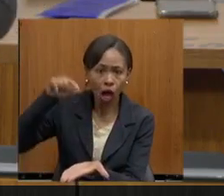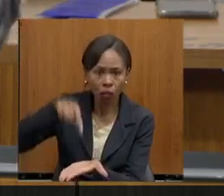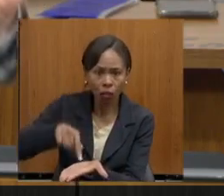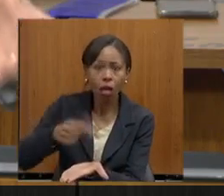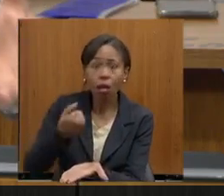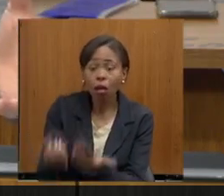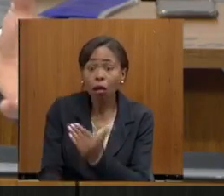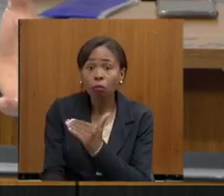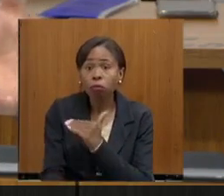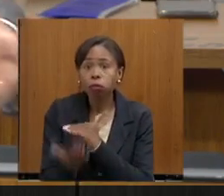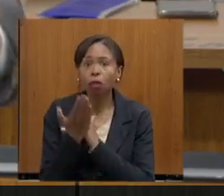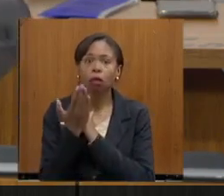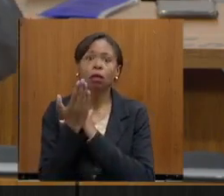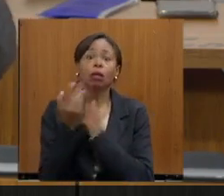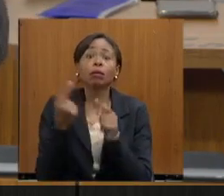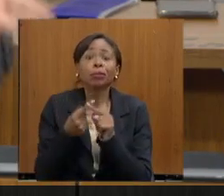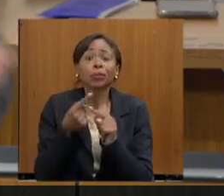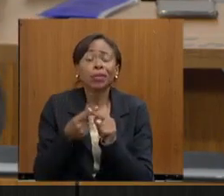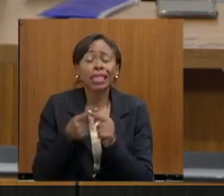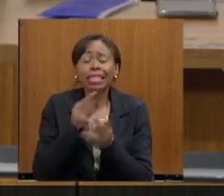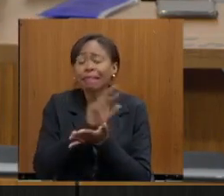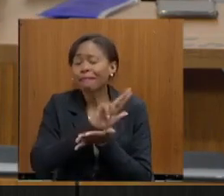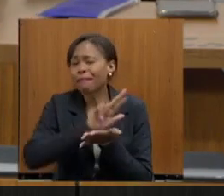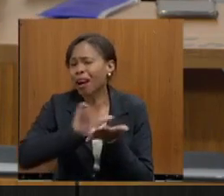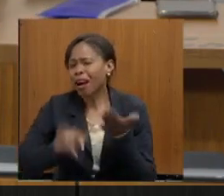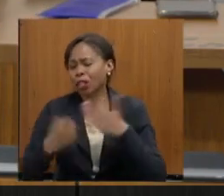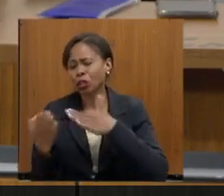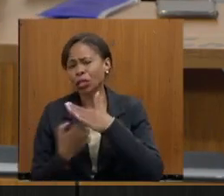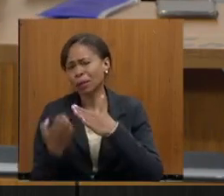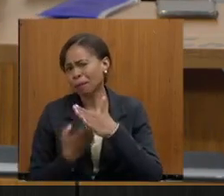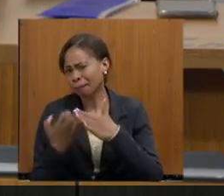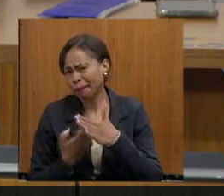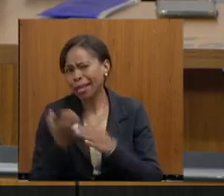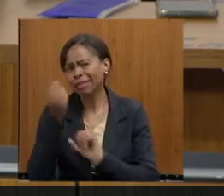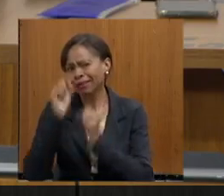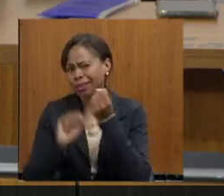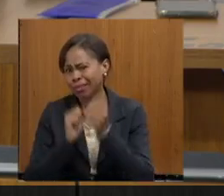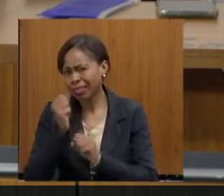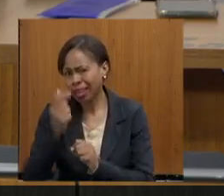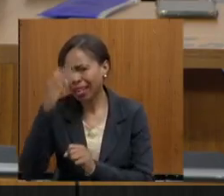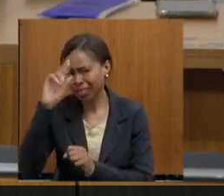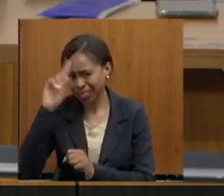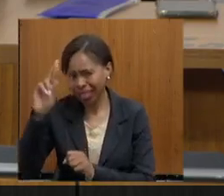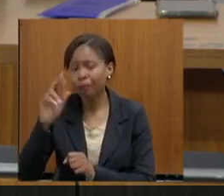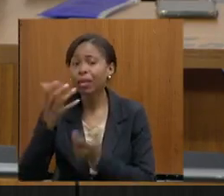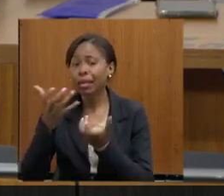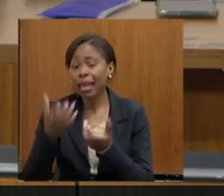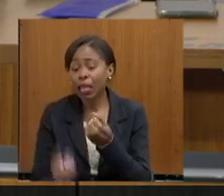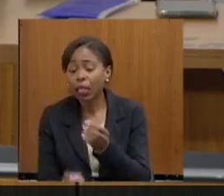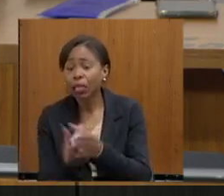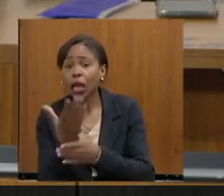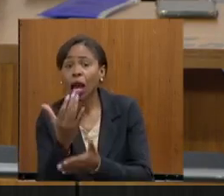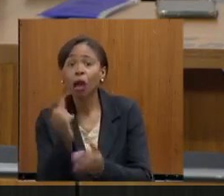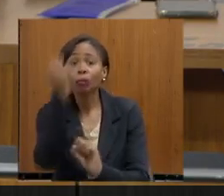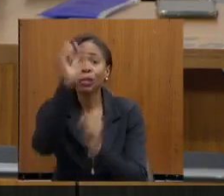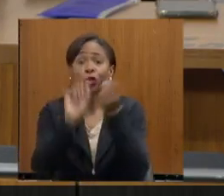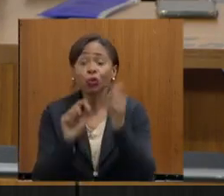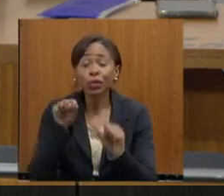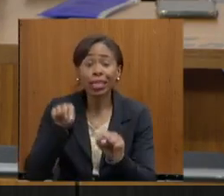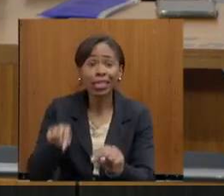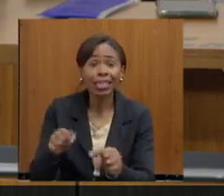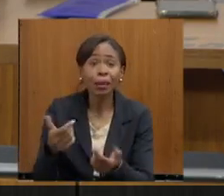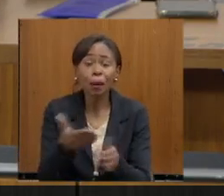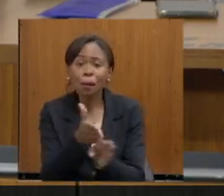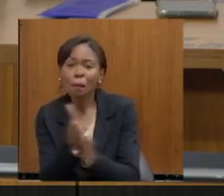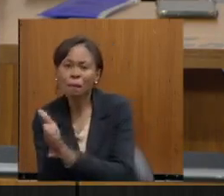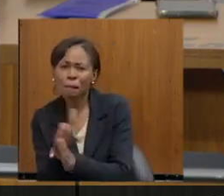grande porque eu recebo não sei quantos empresários com interesse de instalar uma indústria aqui que eu tô aqui na divisa com São Paulo o cara quer vir para